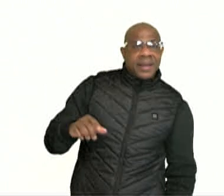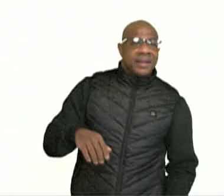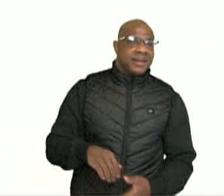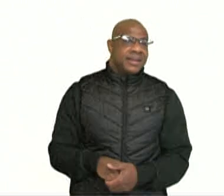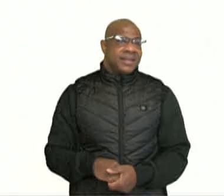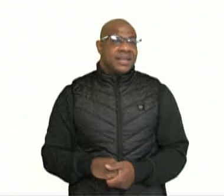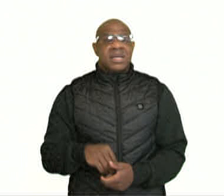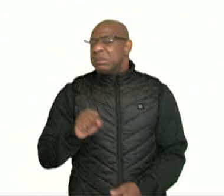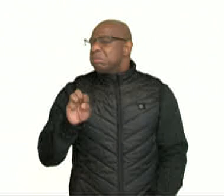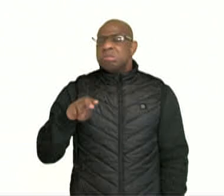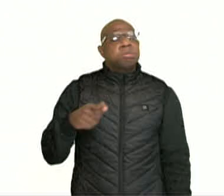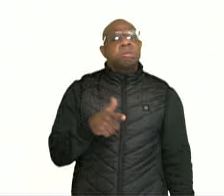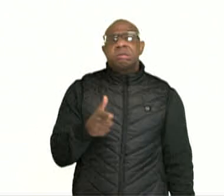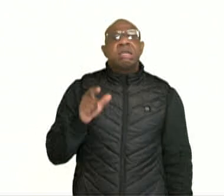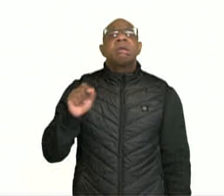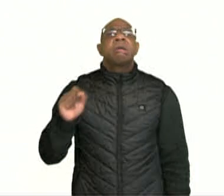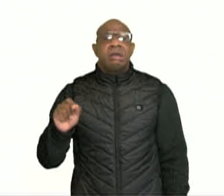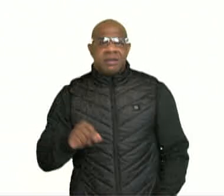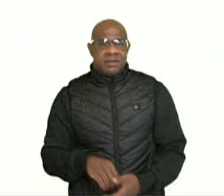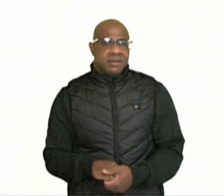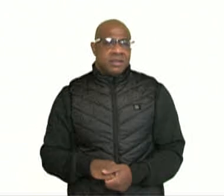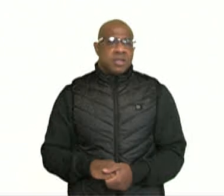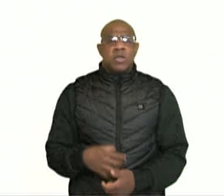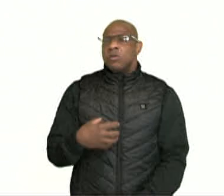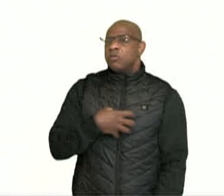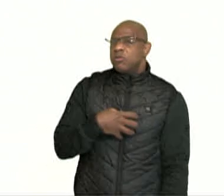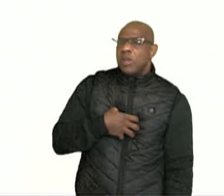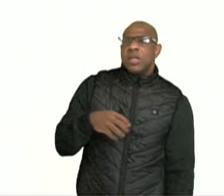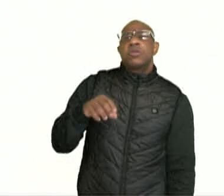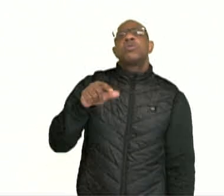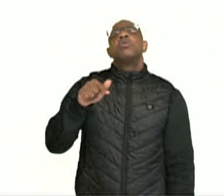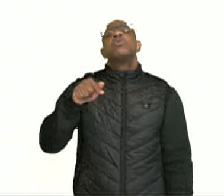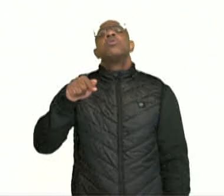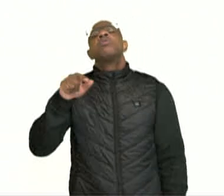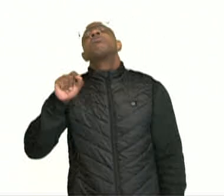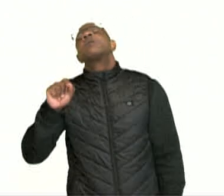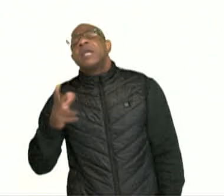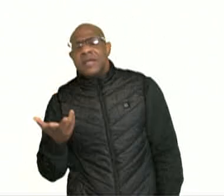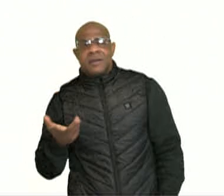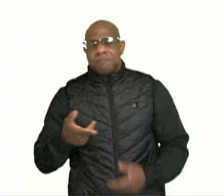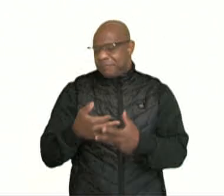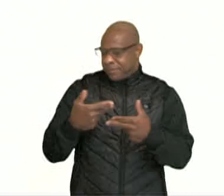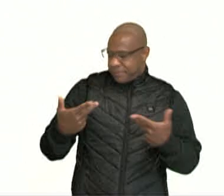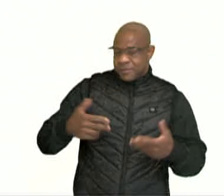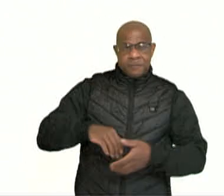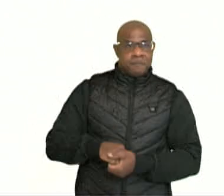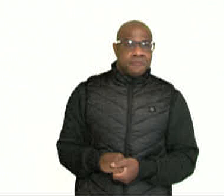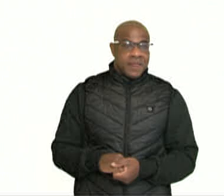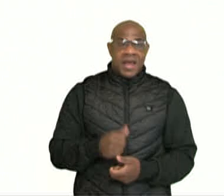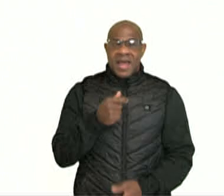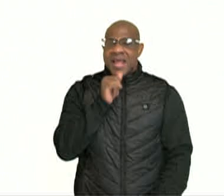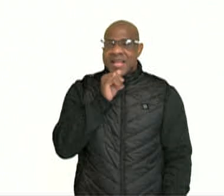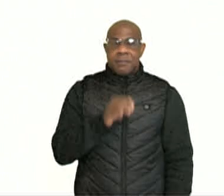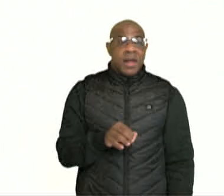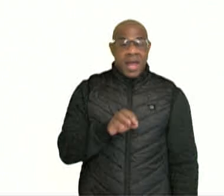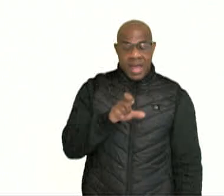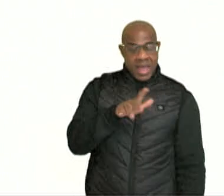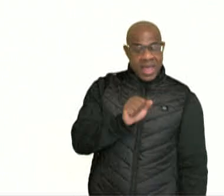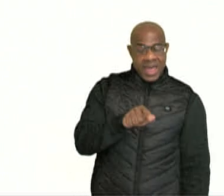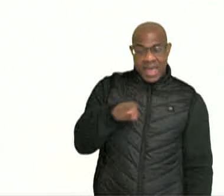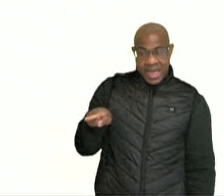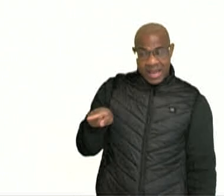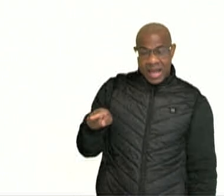de forma que, de maneira que, de modo que. Vamos ler ali. Ela começou a usar